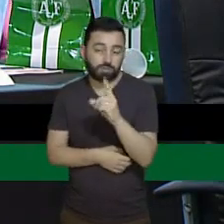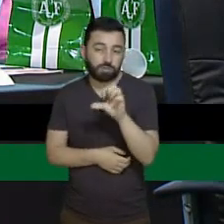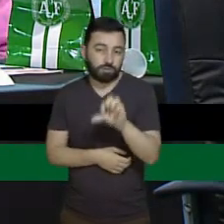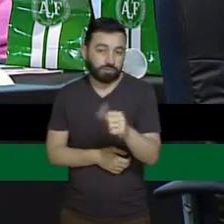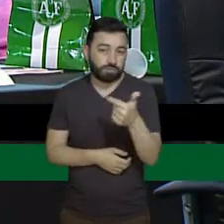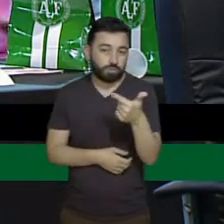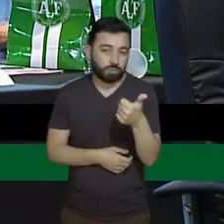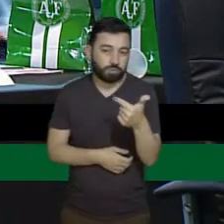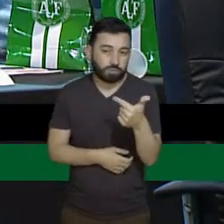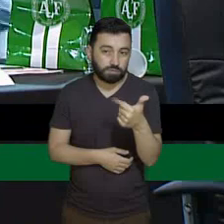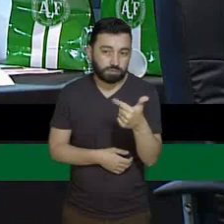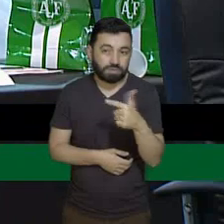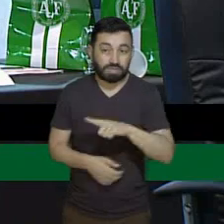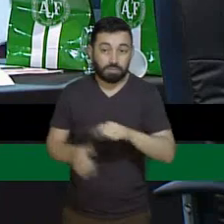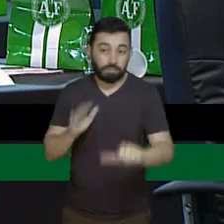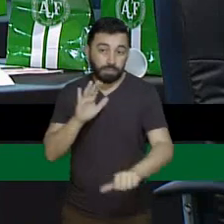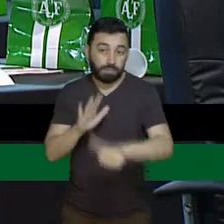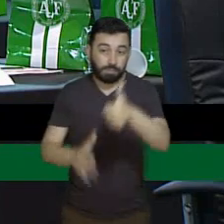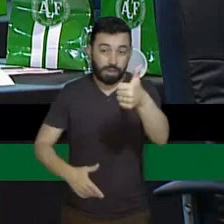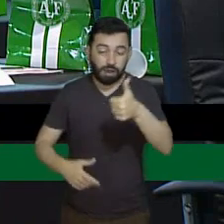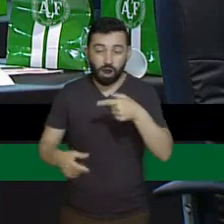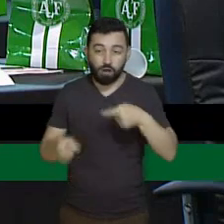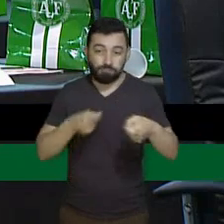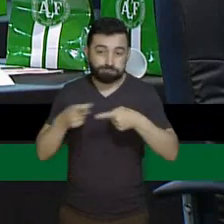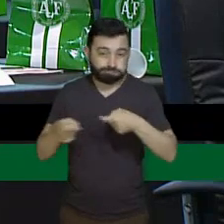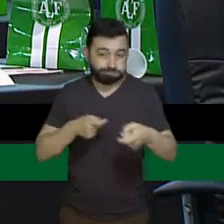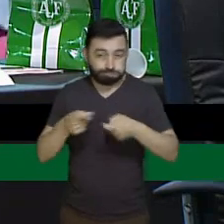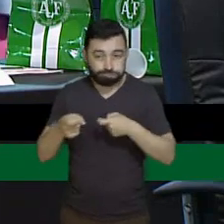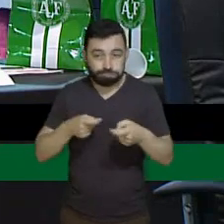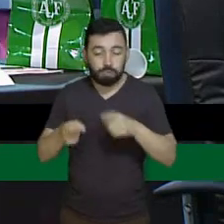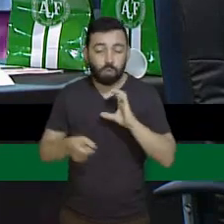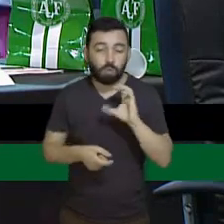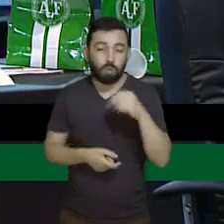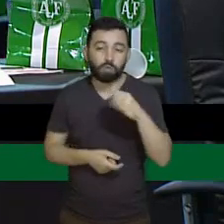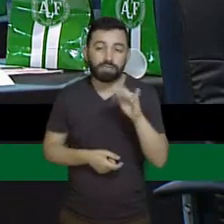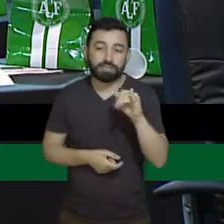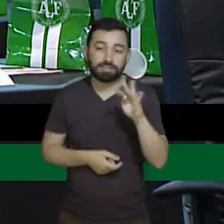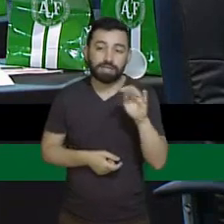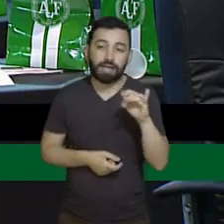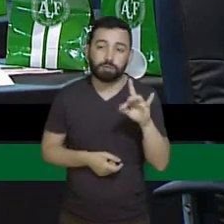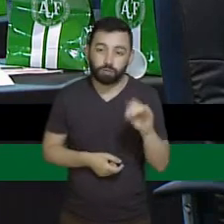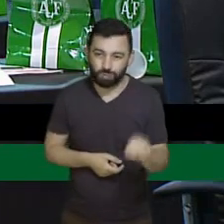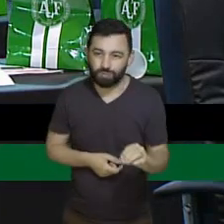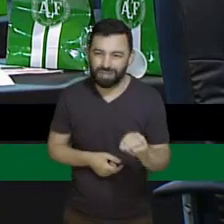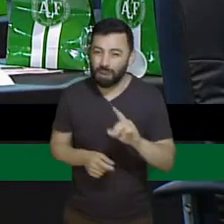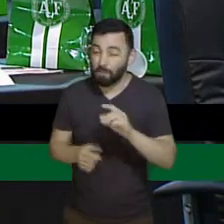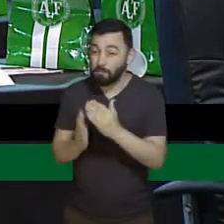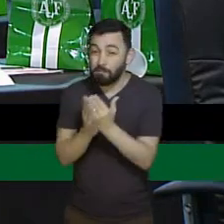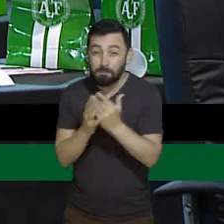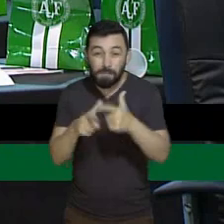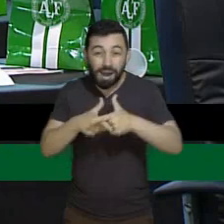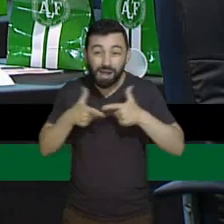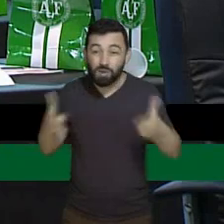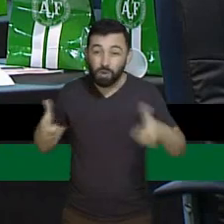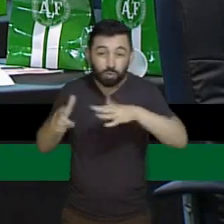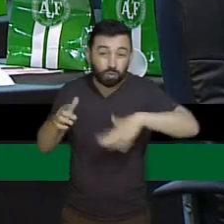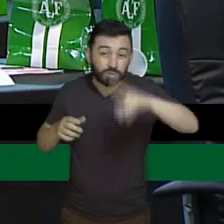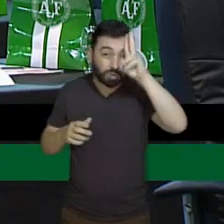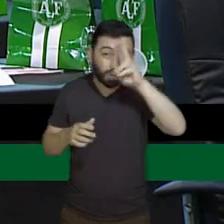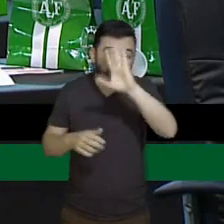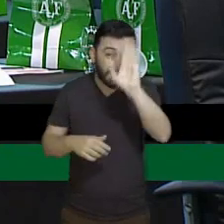1912 ocorreu o primeiro combate da Guerra do Contestado. Esse que é um dos maiores conflitos armados da história do